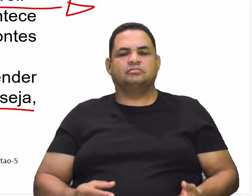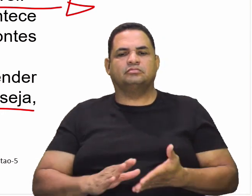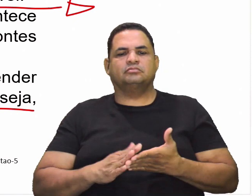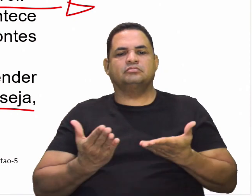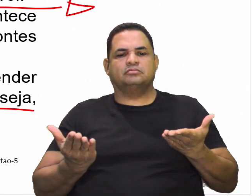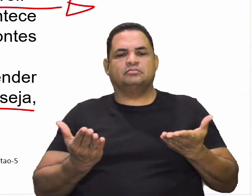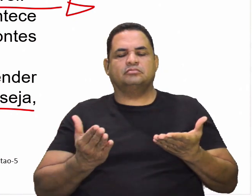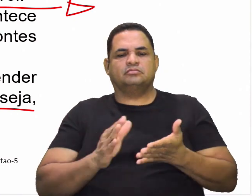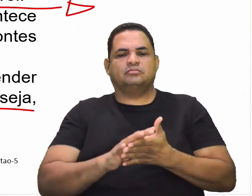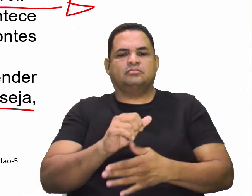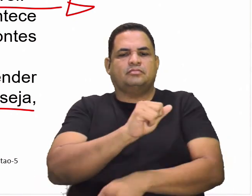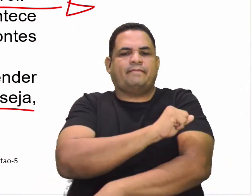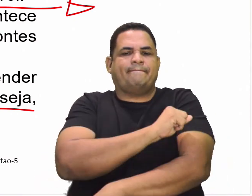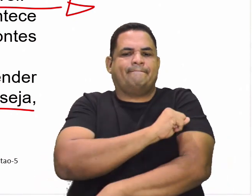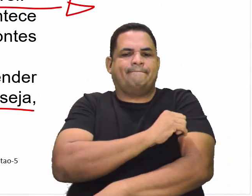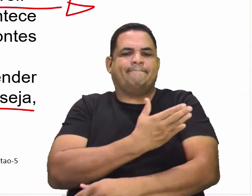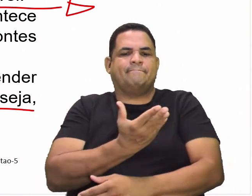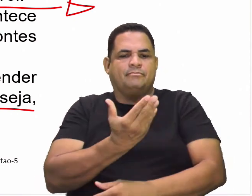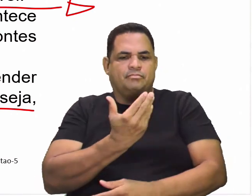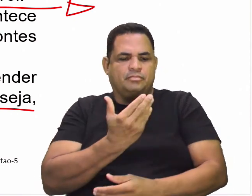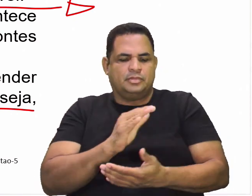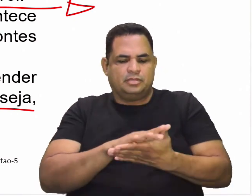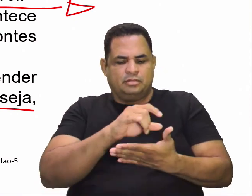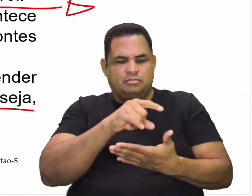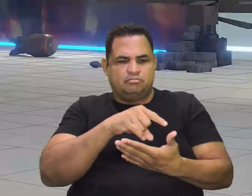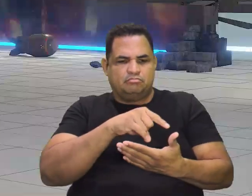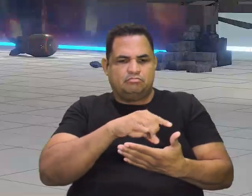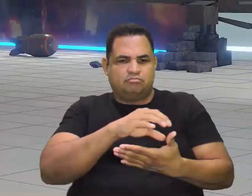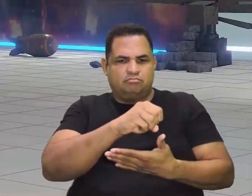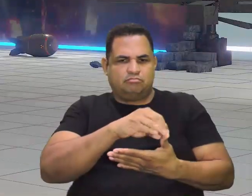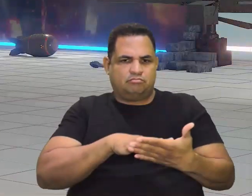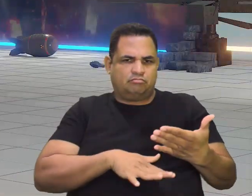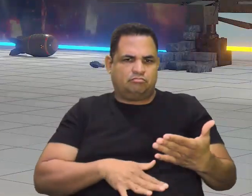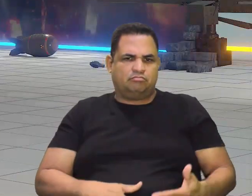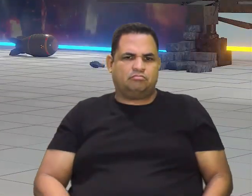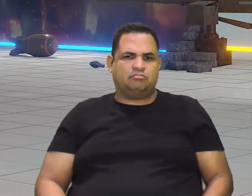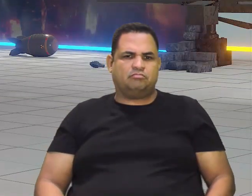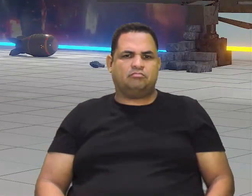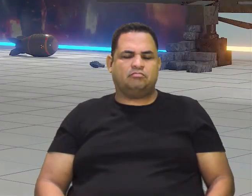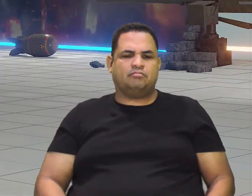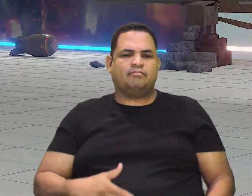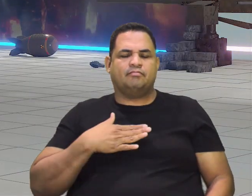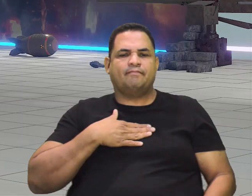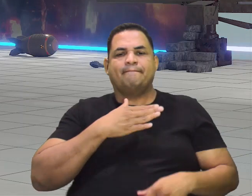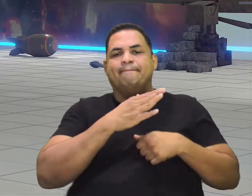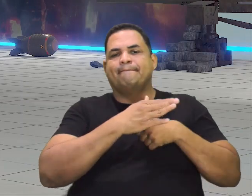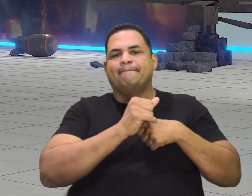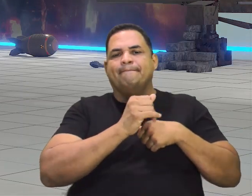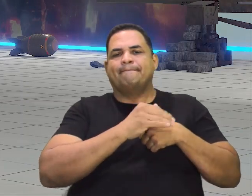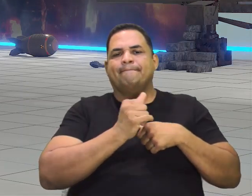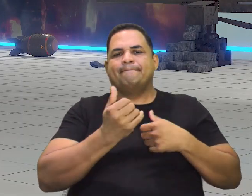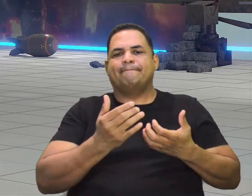Comigo, aluno, comigo, para a gente ver essa questão aqui. Meus queridos,